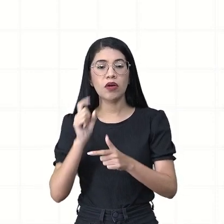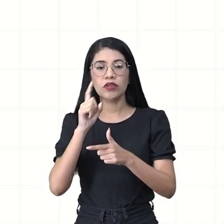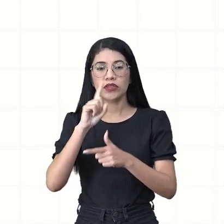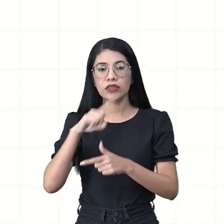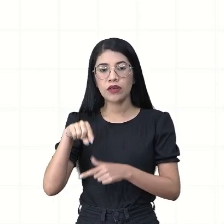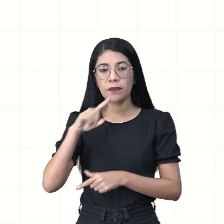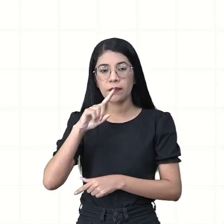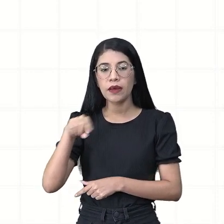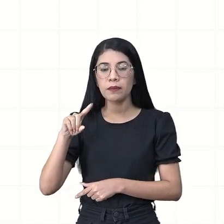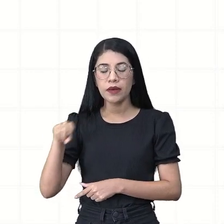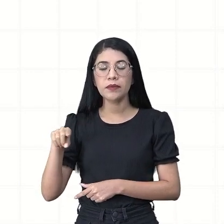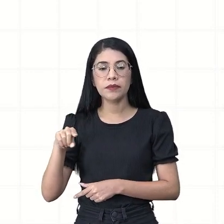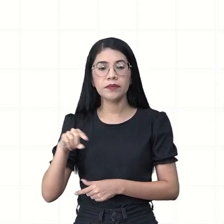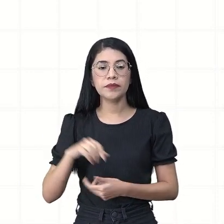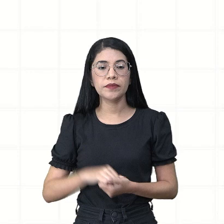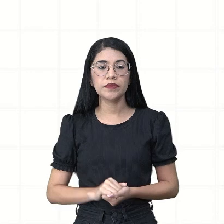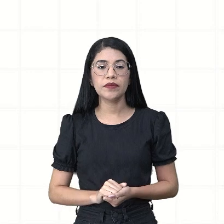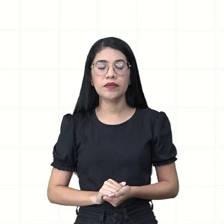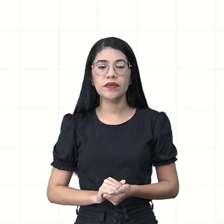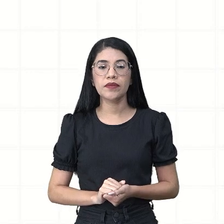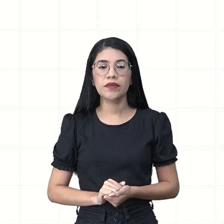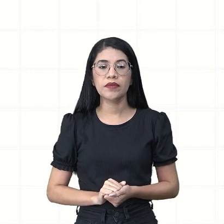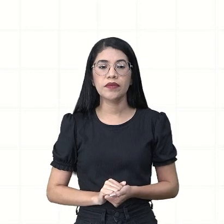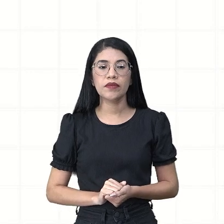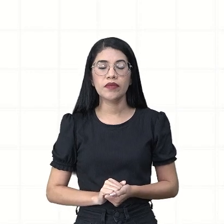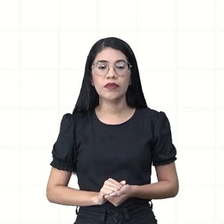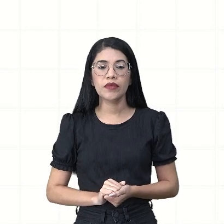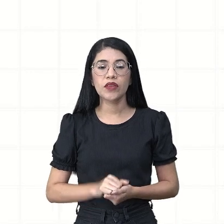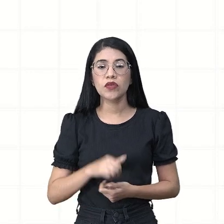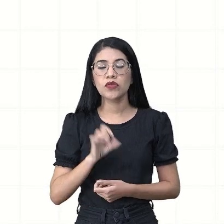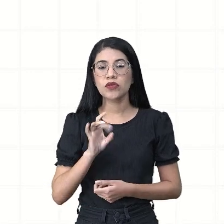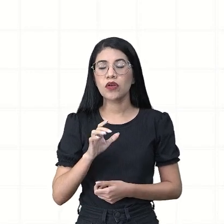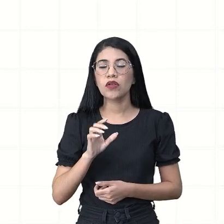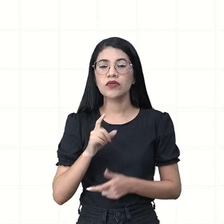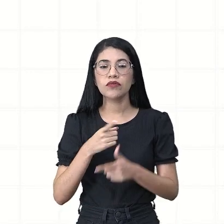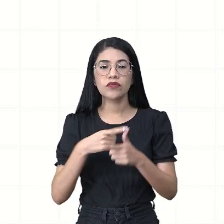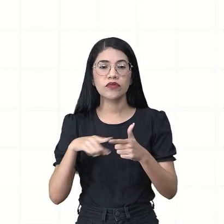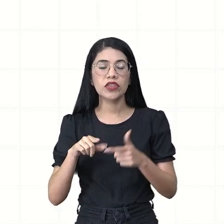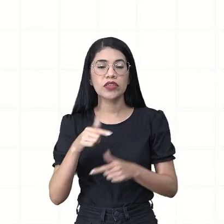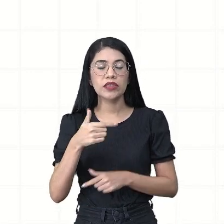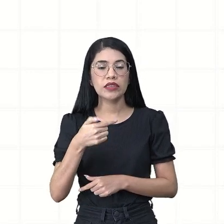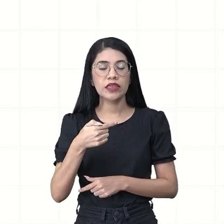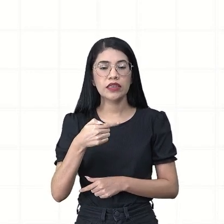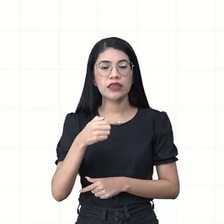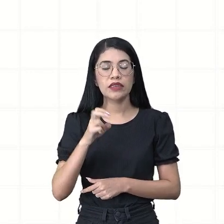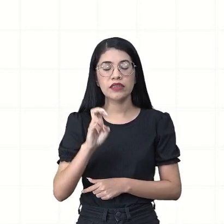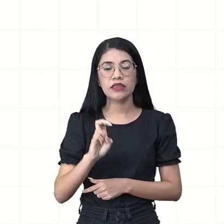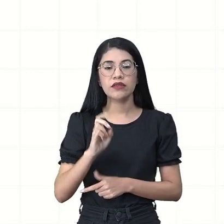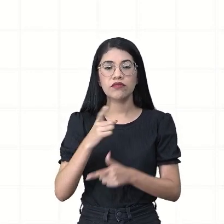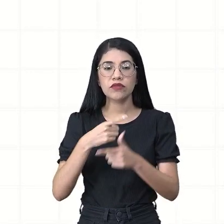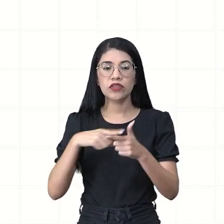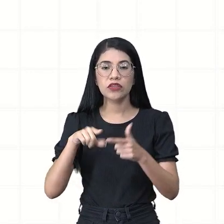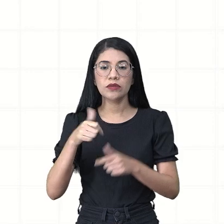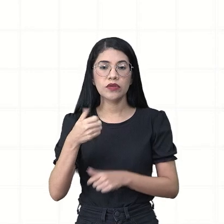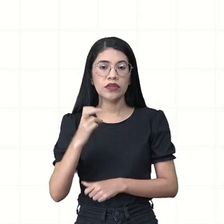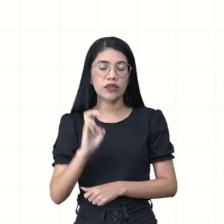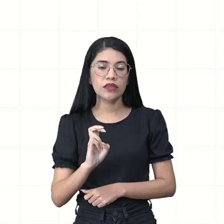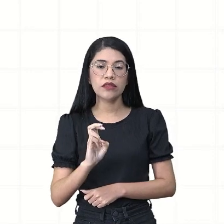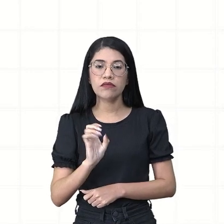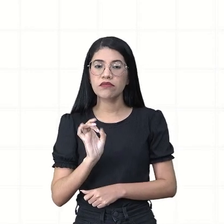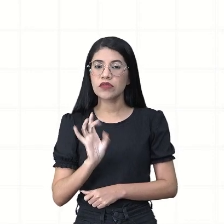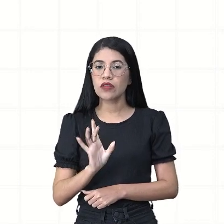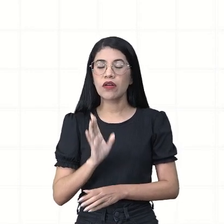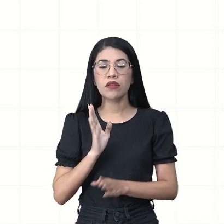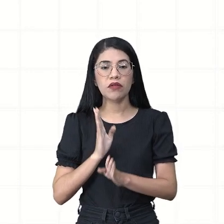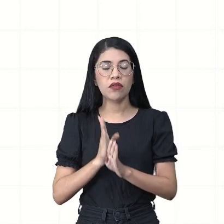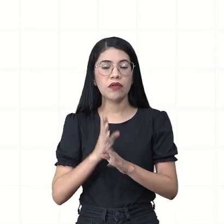dividir esse zero todo, porque vai dar zero mesmo. Então, bastava você dividir aqui, ó, 75 dividido por 15, que já vai